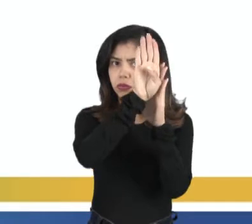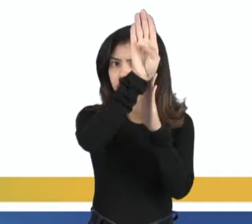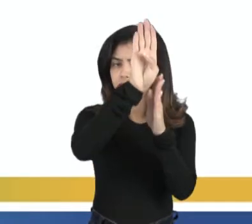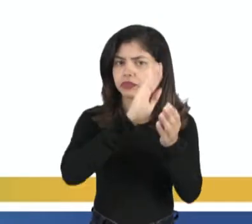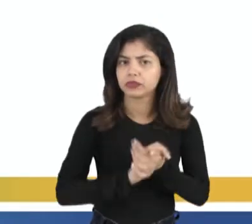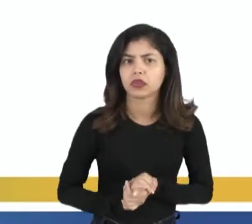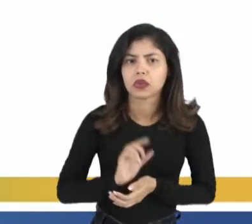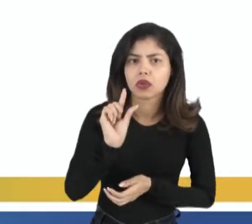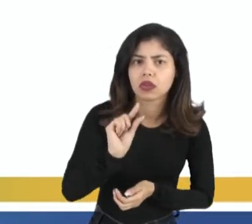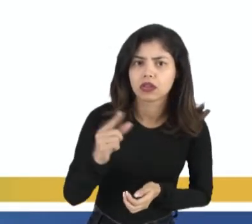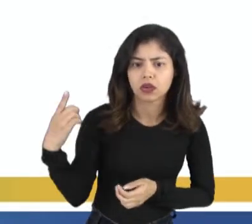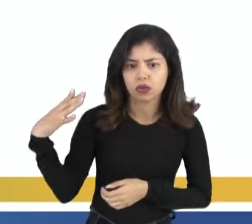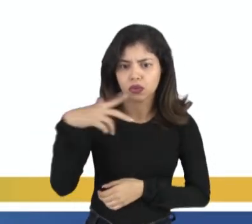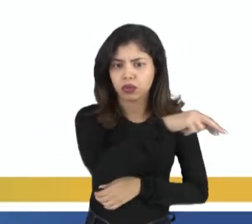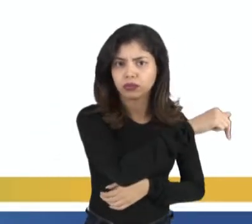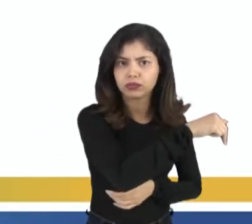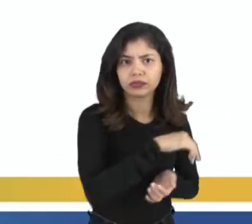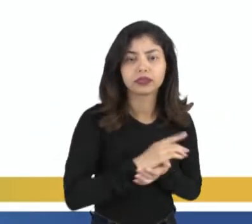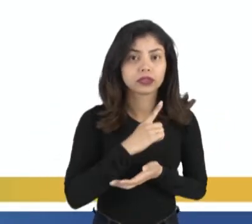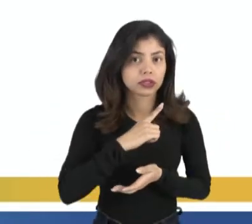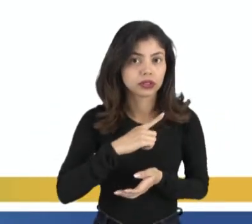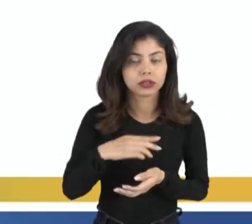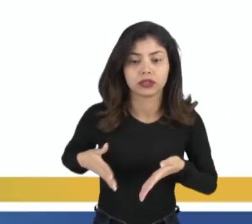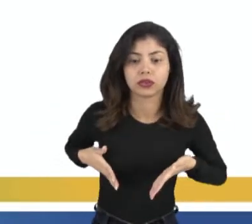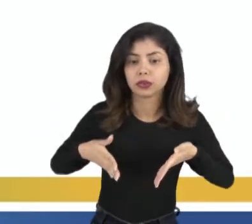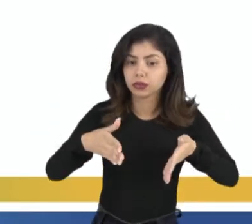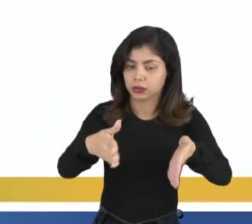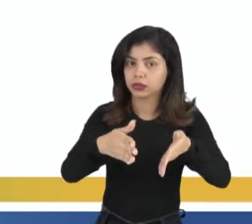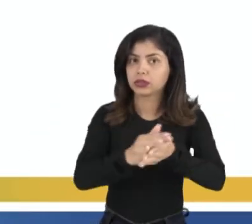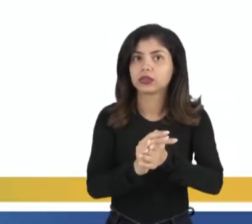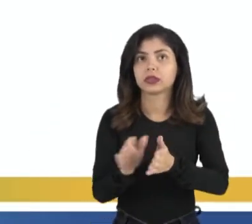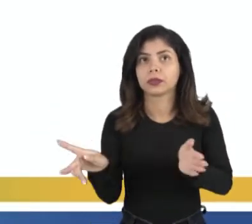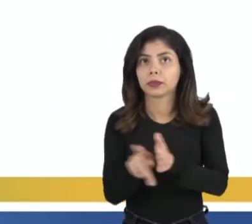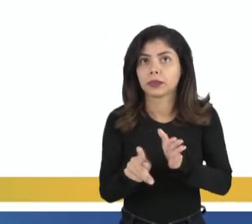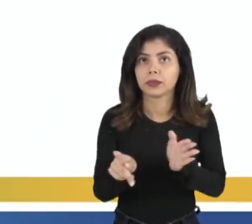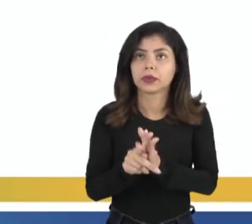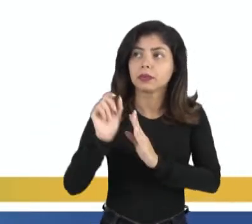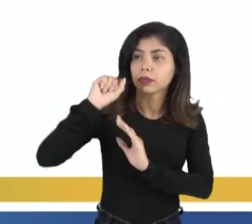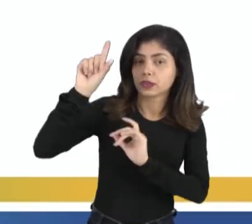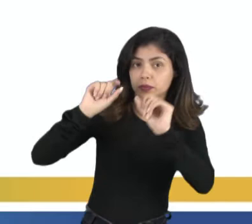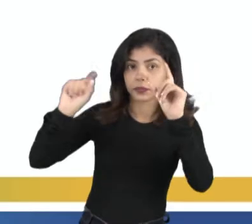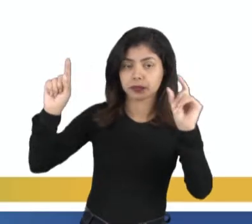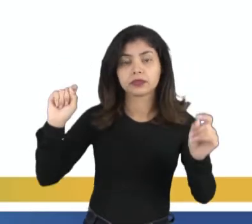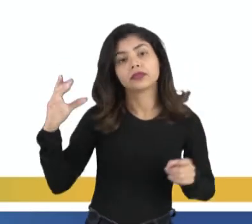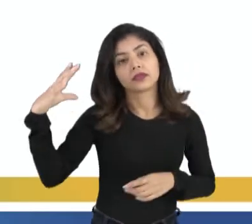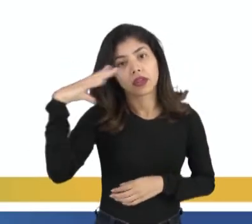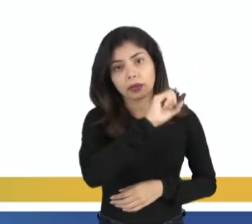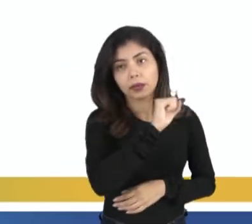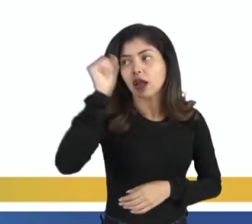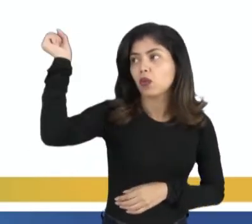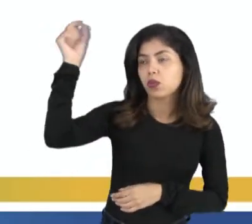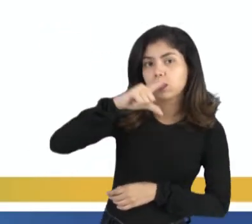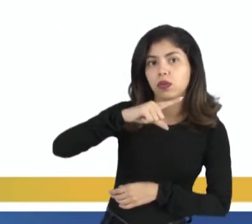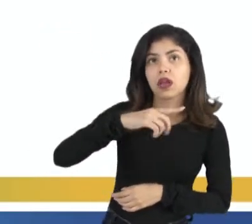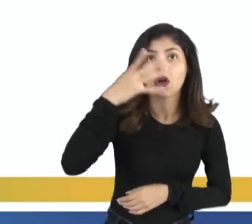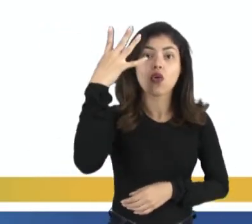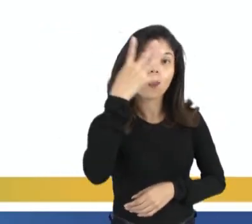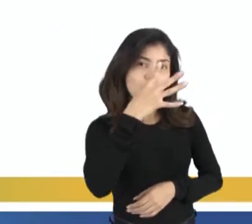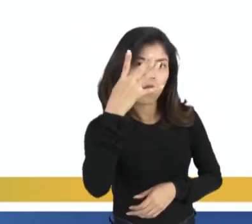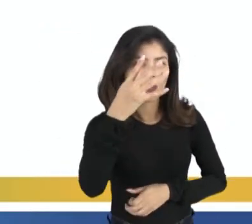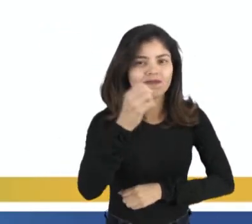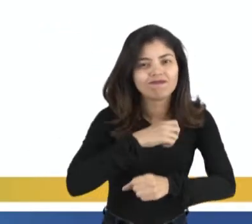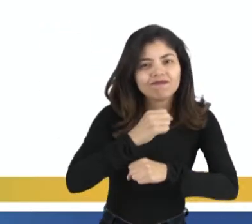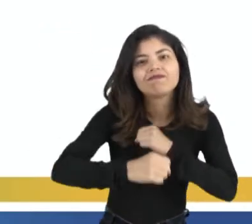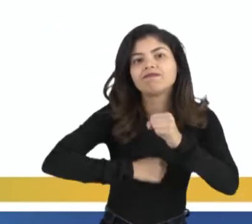fecha música que existe o Flash ele tem lá uma estrada direto para essa estrela na velocidade da luz vai demorar quatro